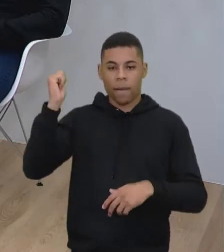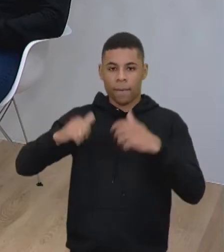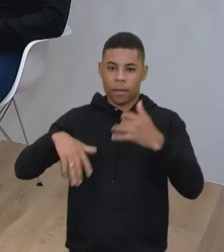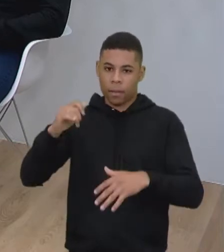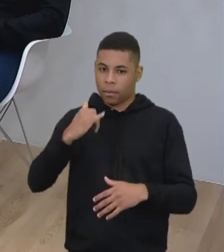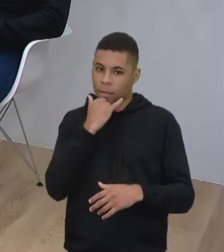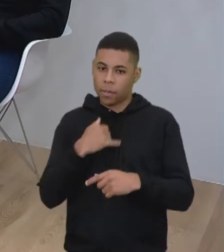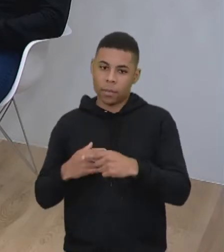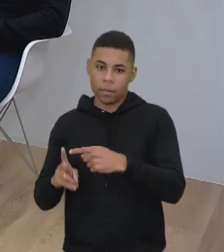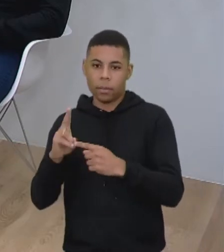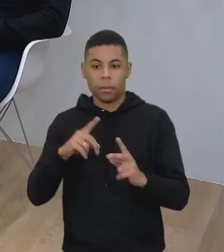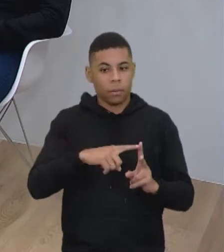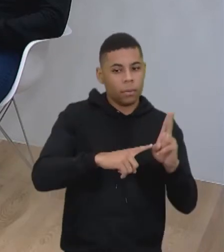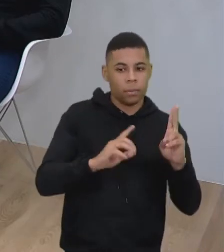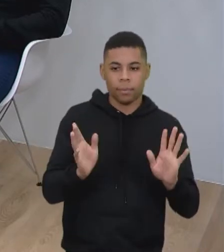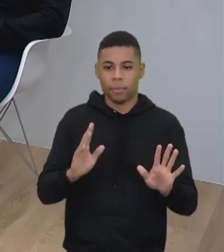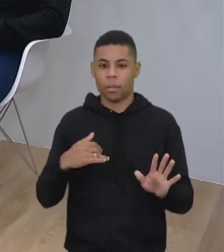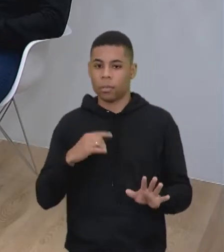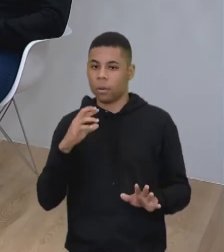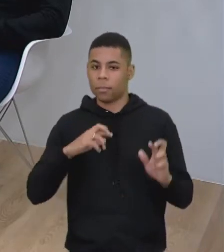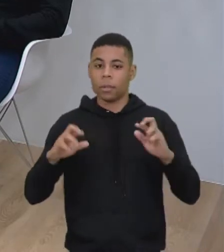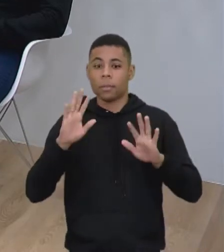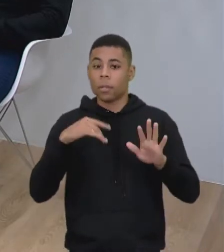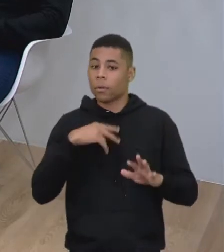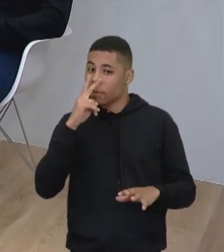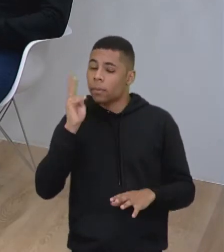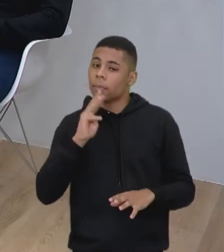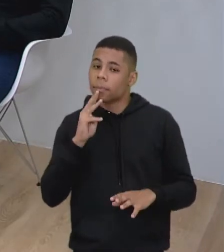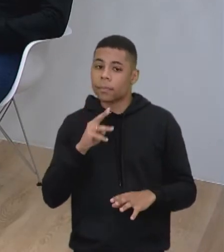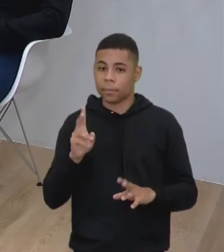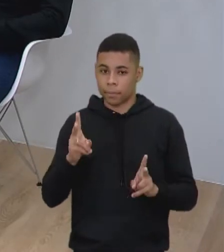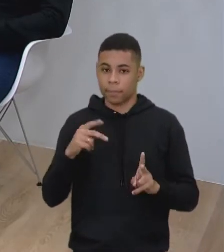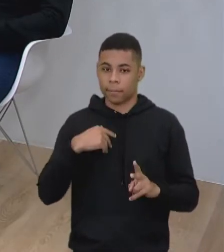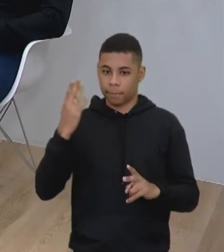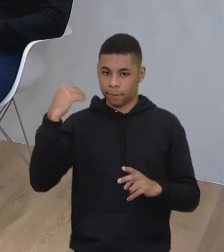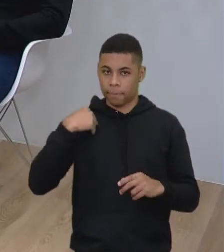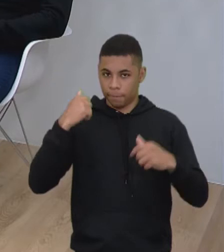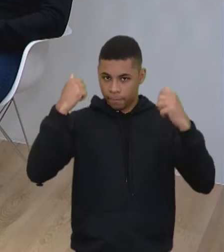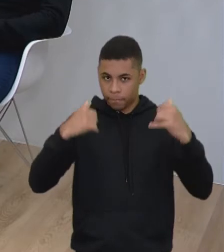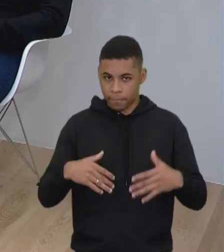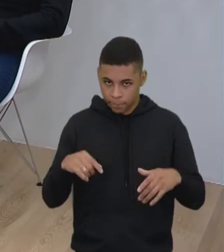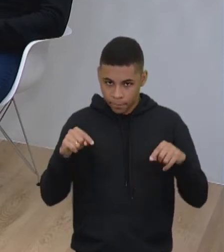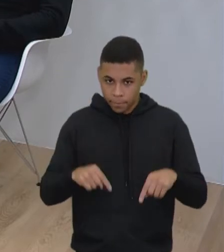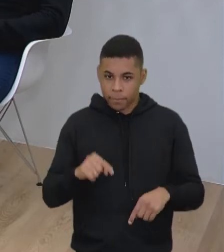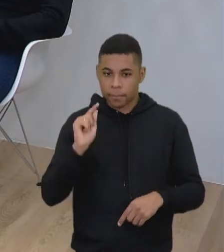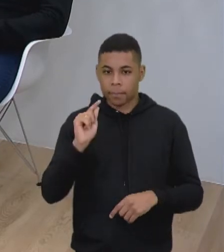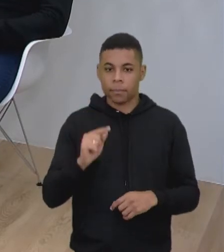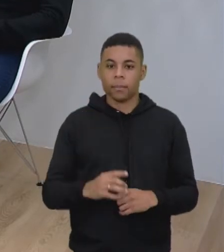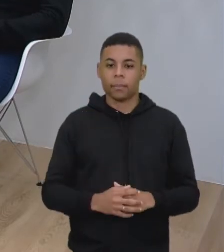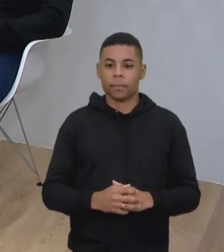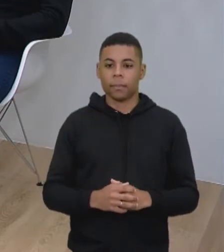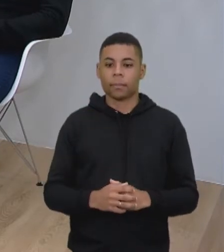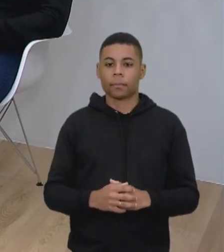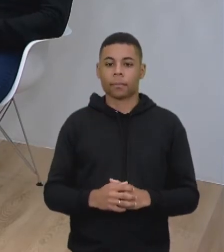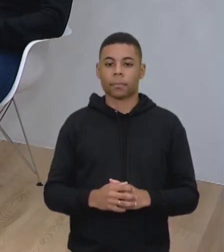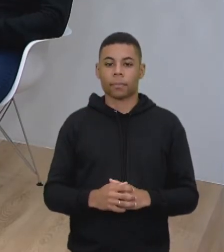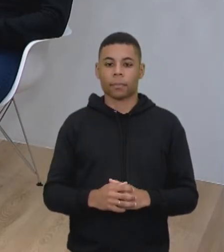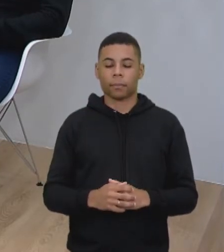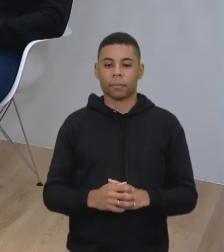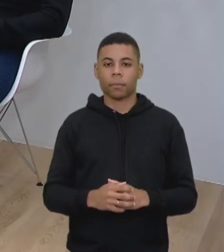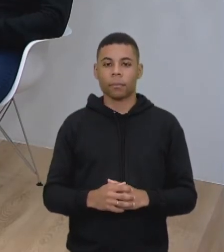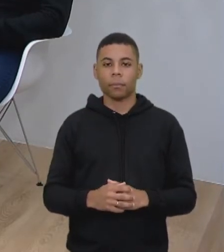aqui, onde vocês falam bastante, eu só fico observando. Mas eu acho bacana que uma das coisas que eu comentei bastante aqui é a diferença